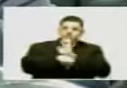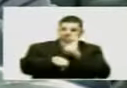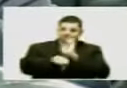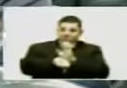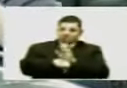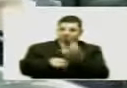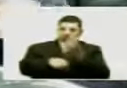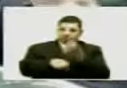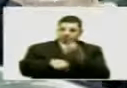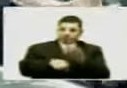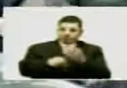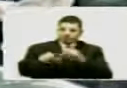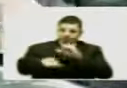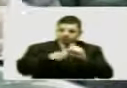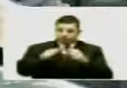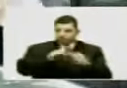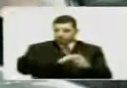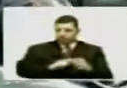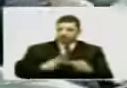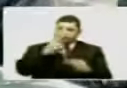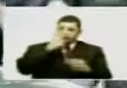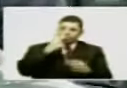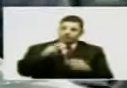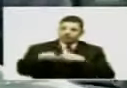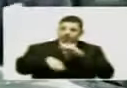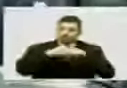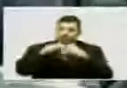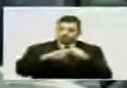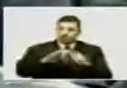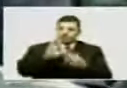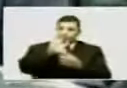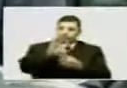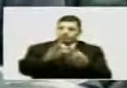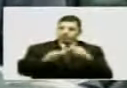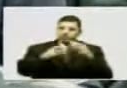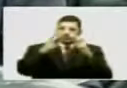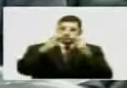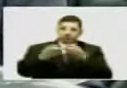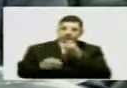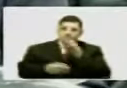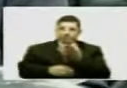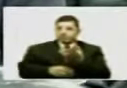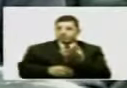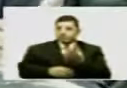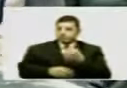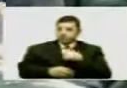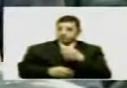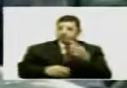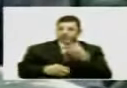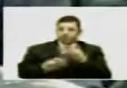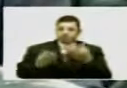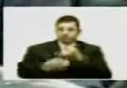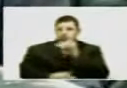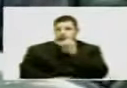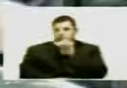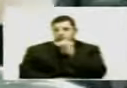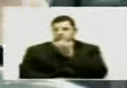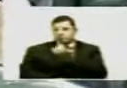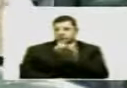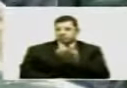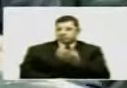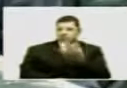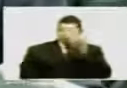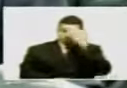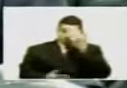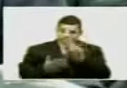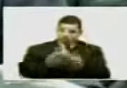estado quer meio na marra, o governo parece meio na marra tocar esse assunto aí. E eu até lamento, porque esse é o